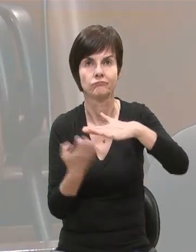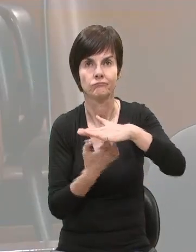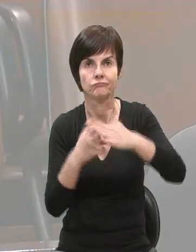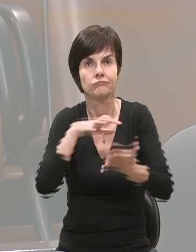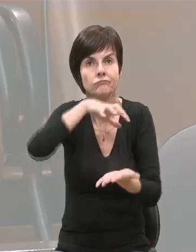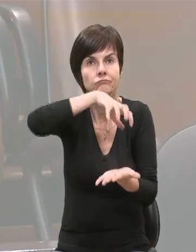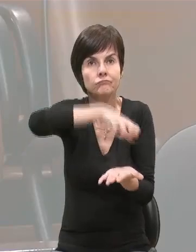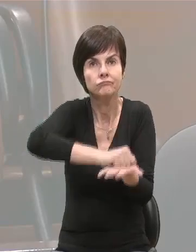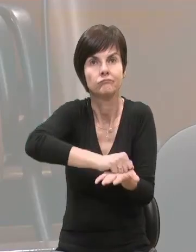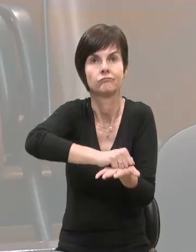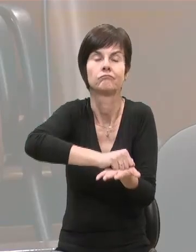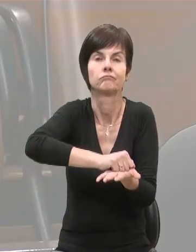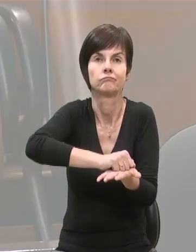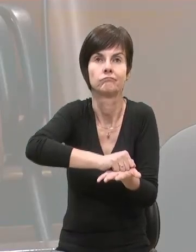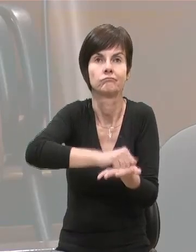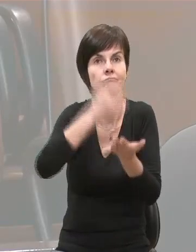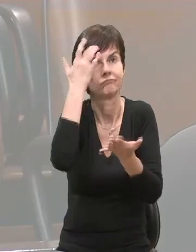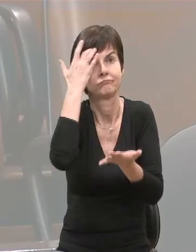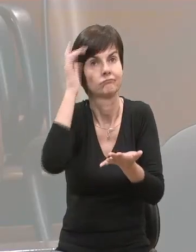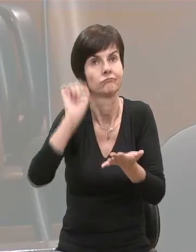esse espaço. Então,